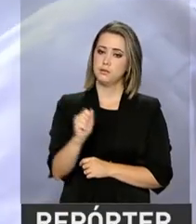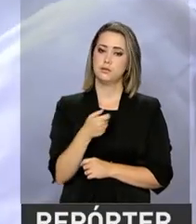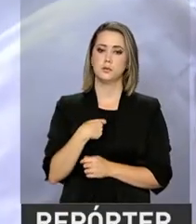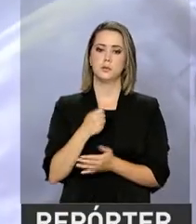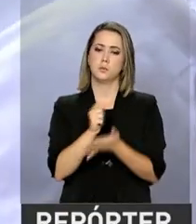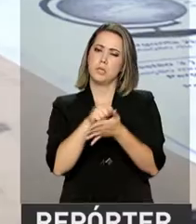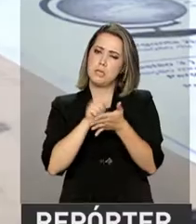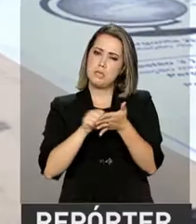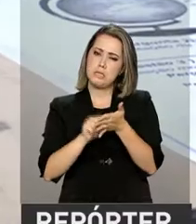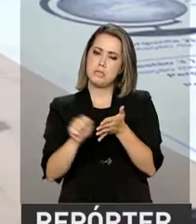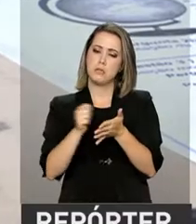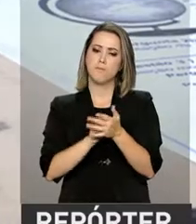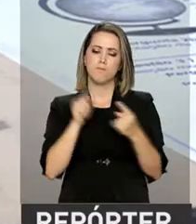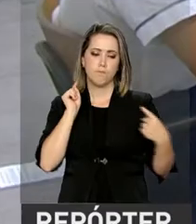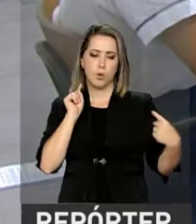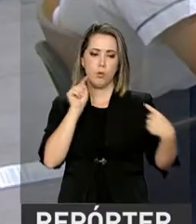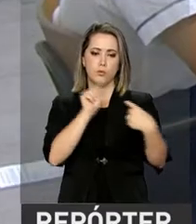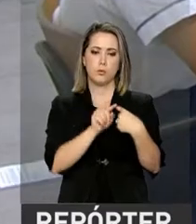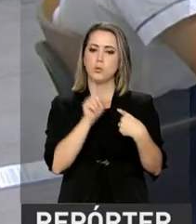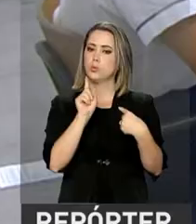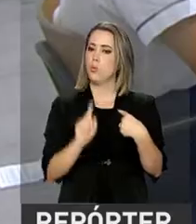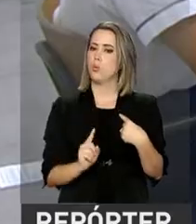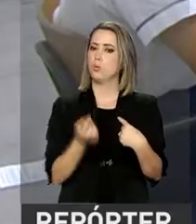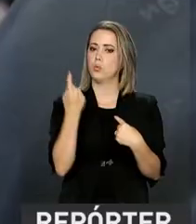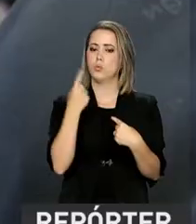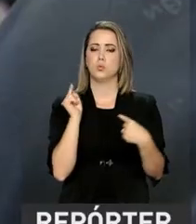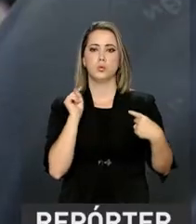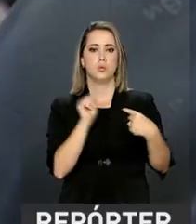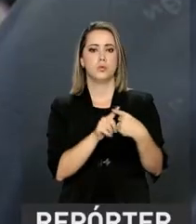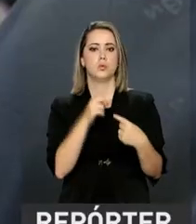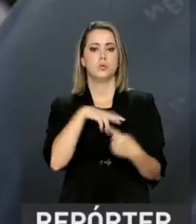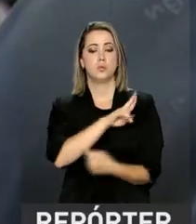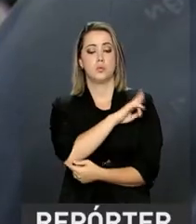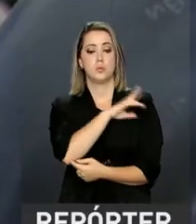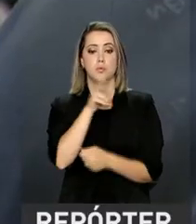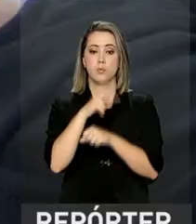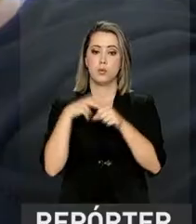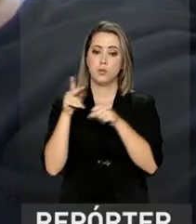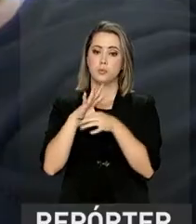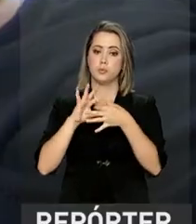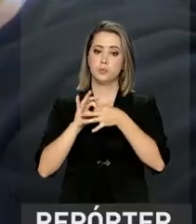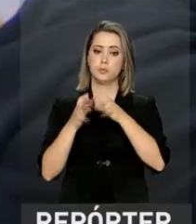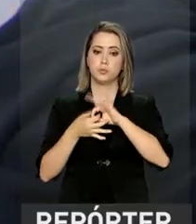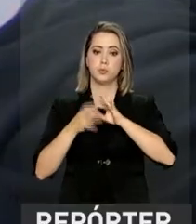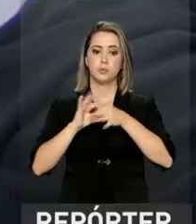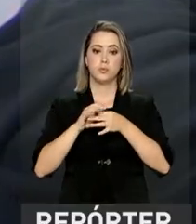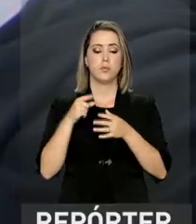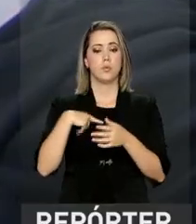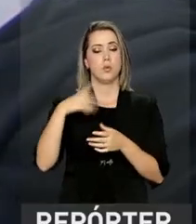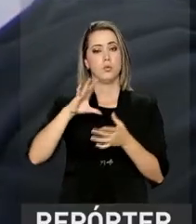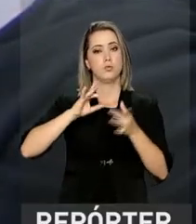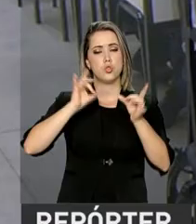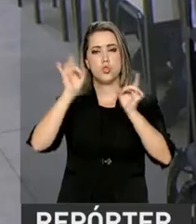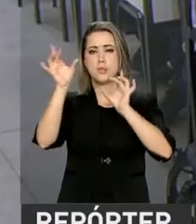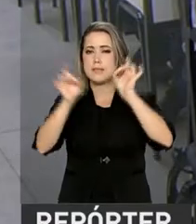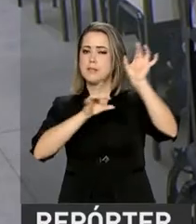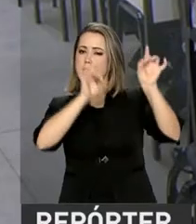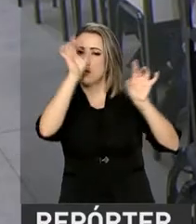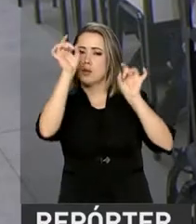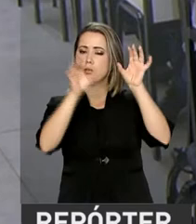Caneta nas mãos, foco e um objetivo em comum: representar o país na Olimpíada Internacional de Astronomia